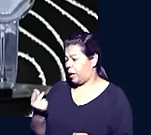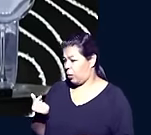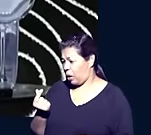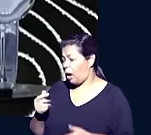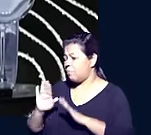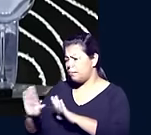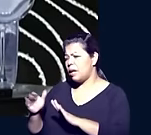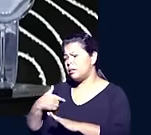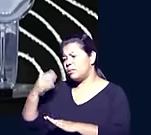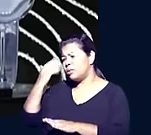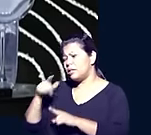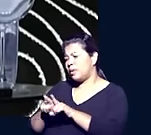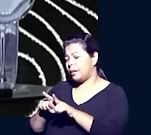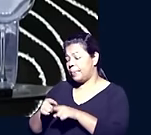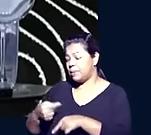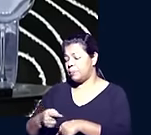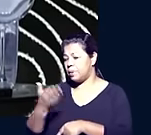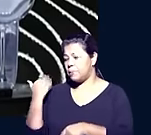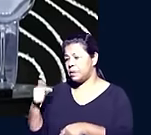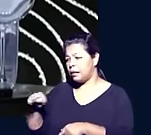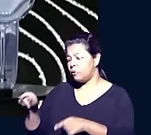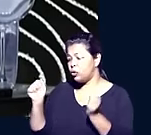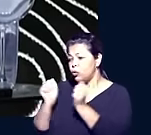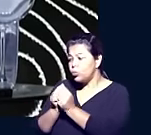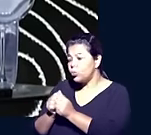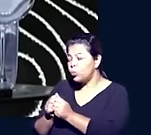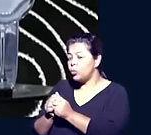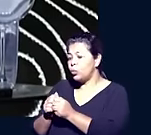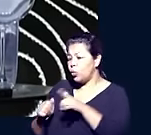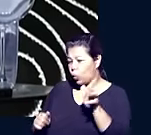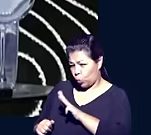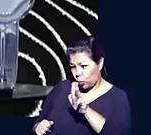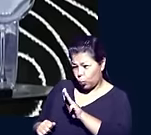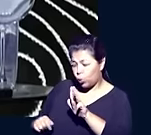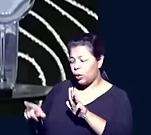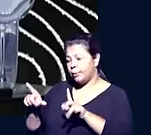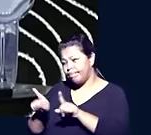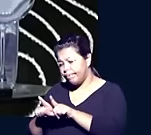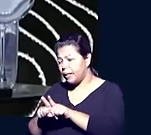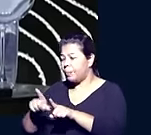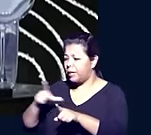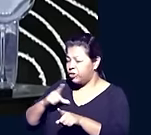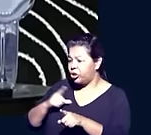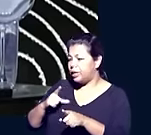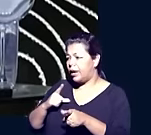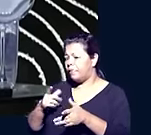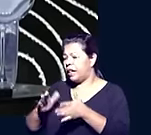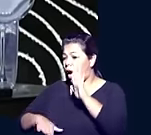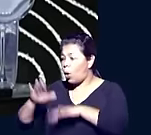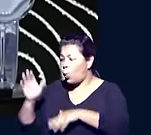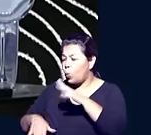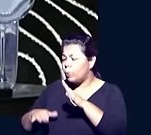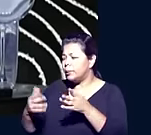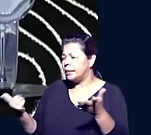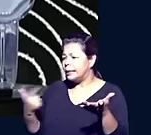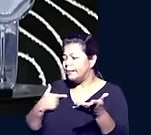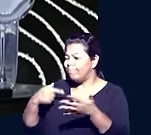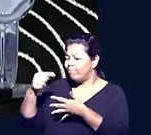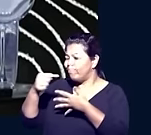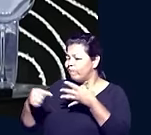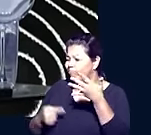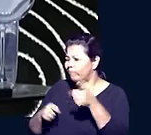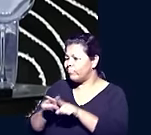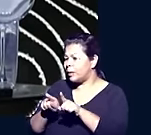reunião com o Lula na semana passada o senhor colocou algumas resistências né de bancadas do Sul Sudeste nordeste em termos de perda de